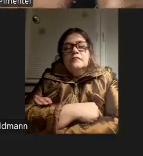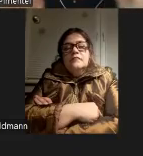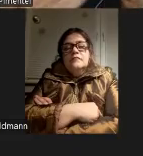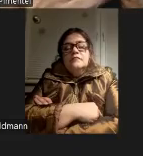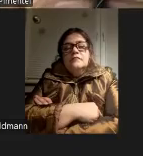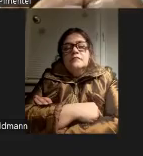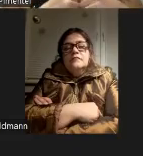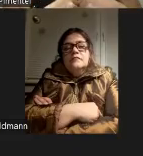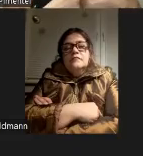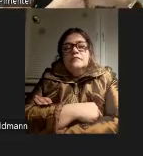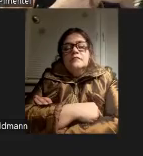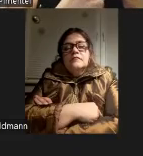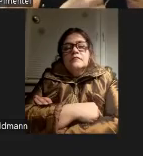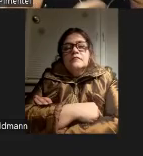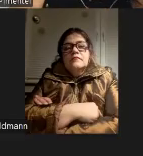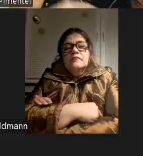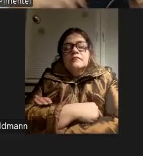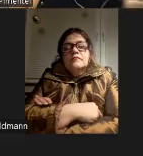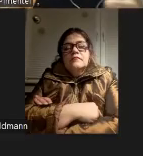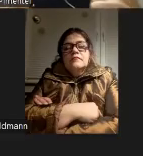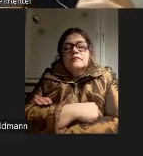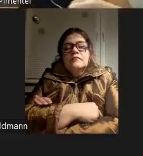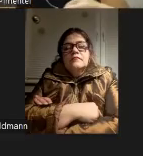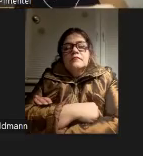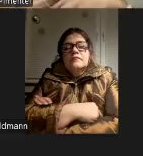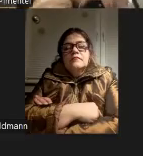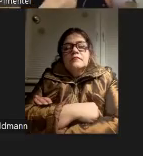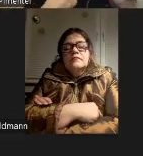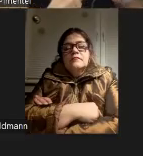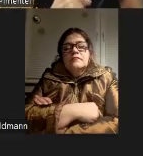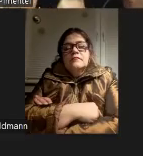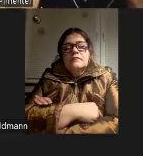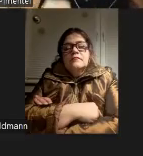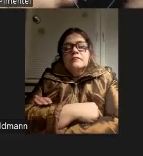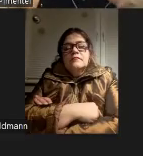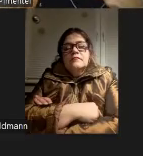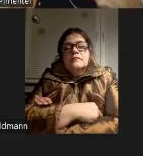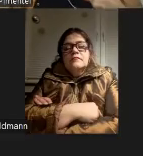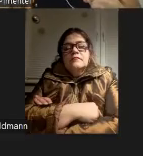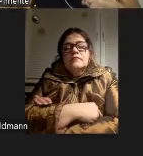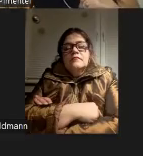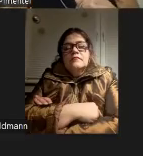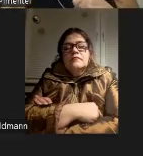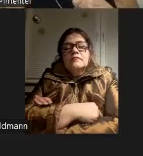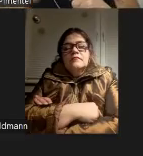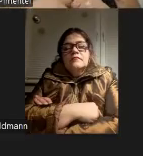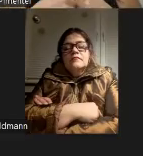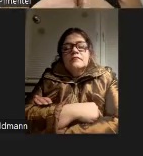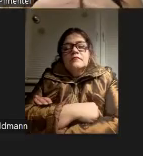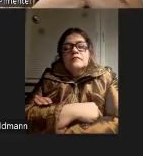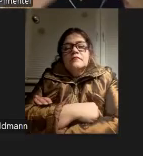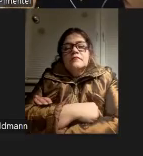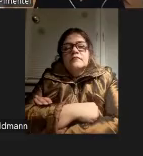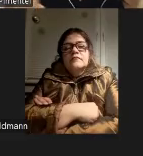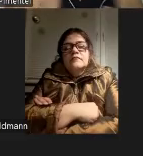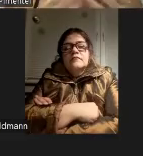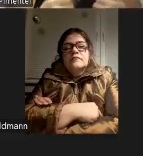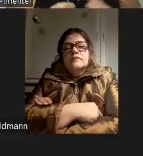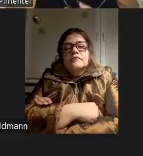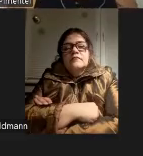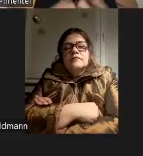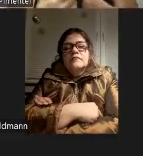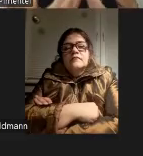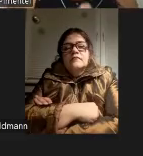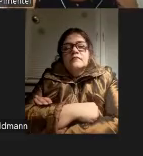o diagnóstico de demência, de TDAH, de TEA, enfim, de